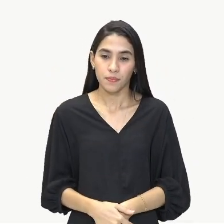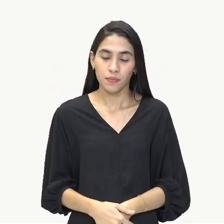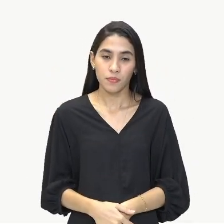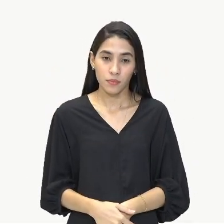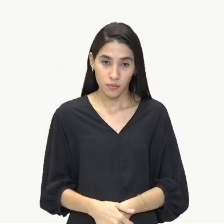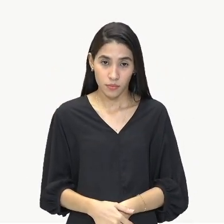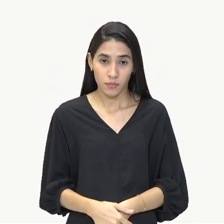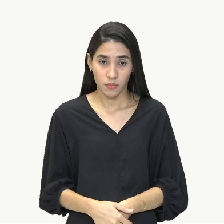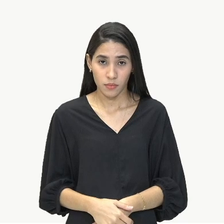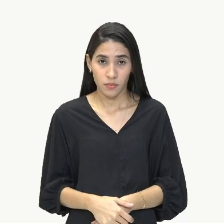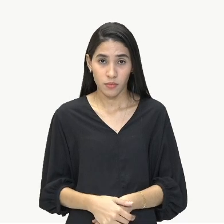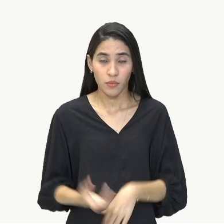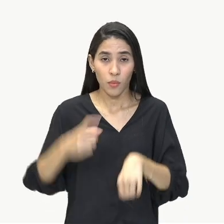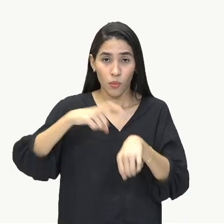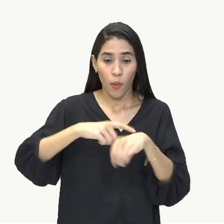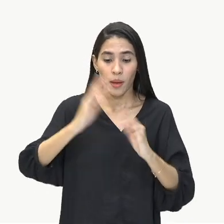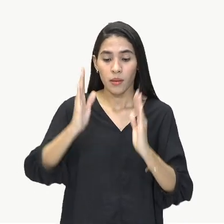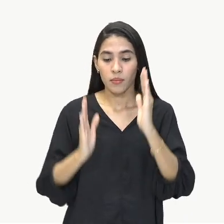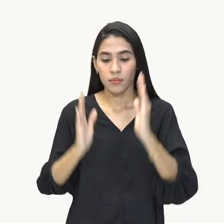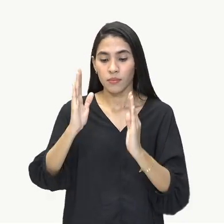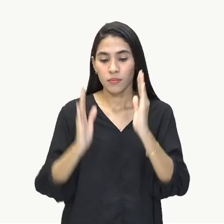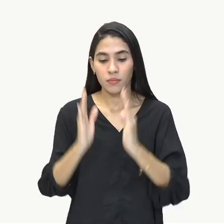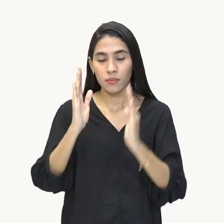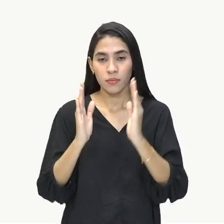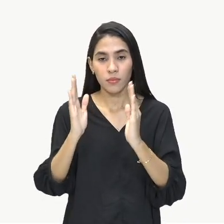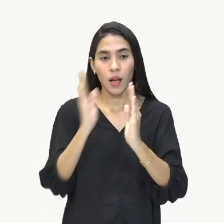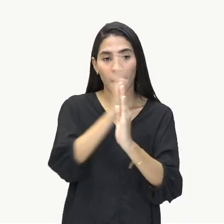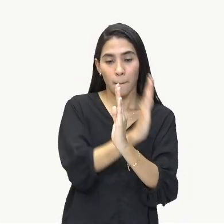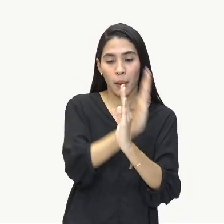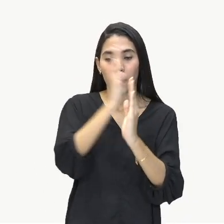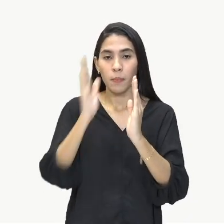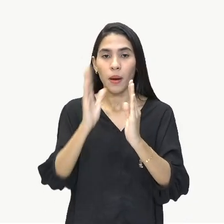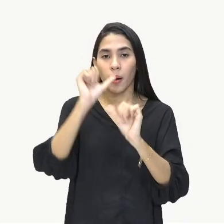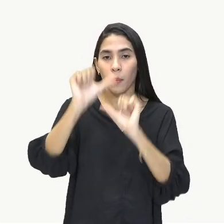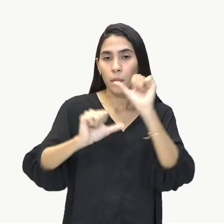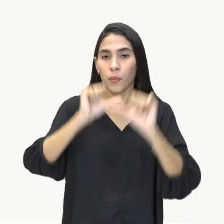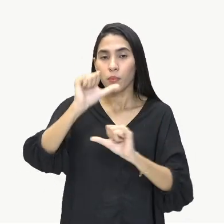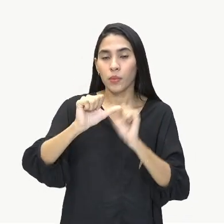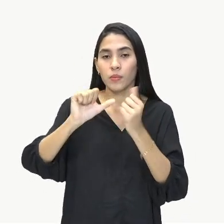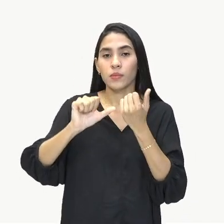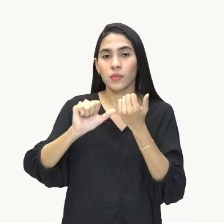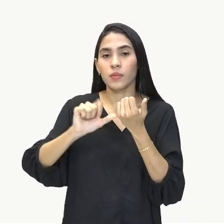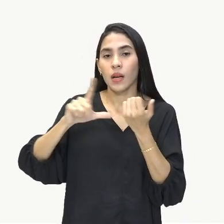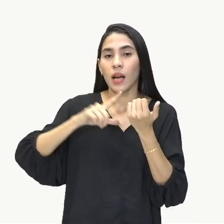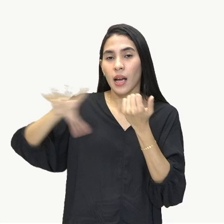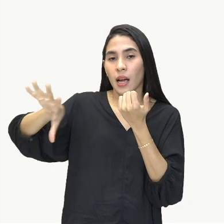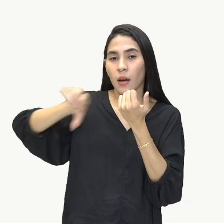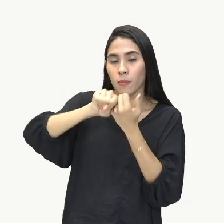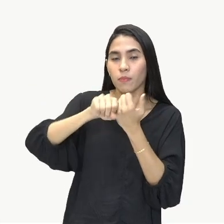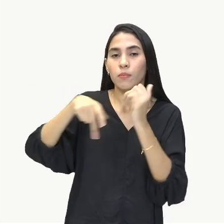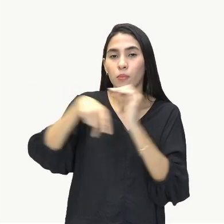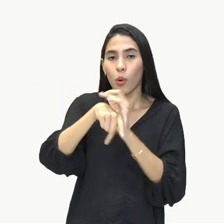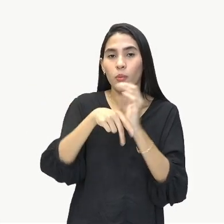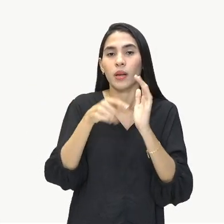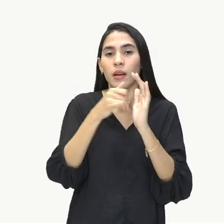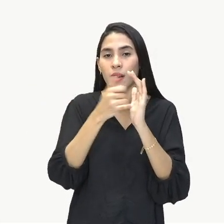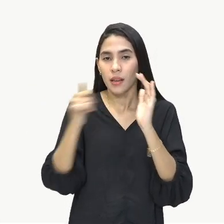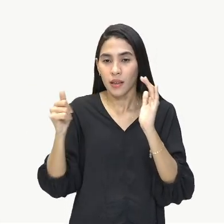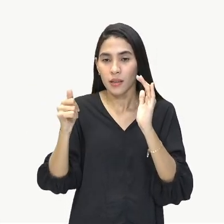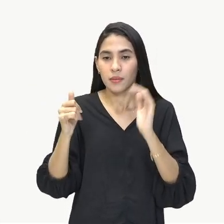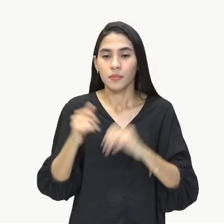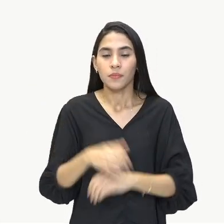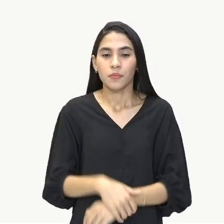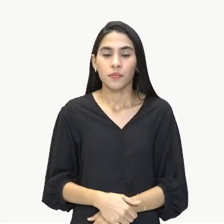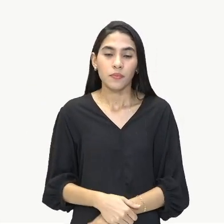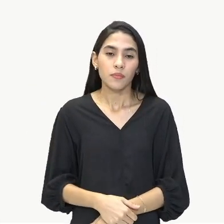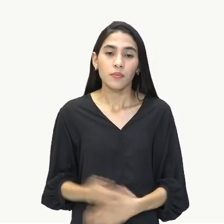Essa fusão, essa passagem de um estado para o outro, ocorre com absorção de energia, ok?